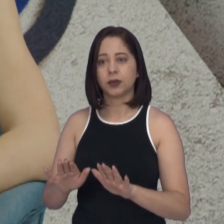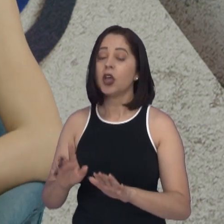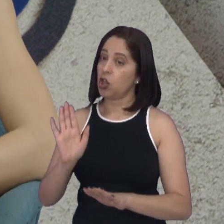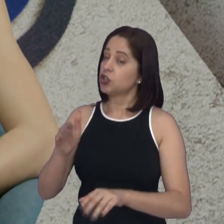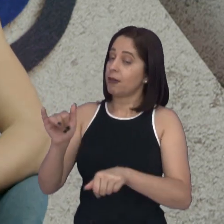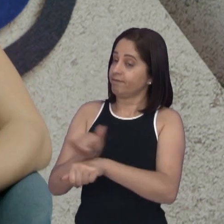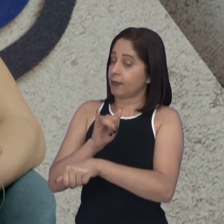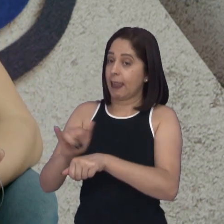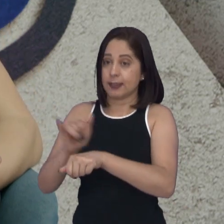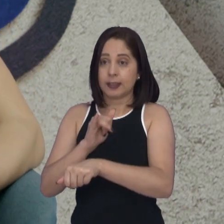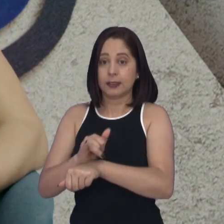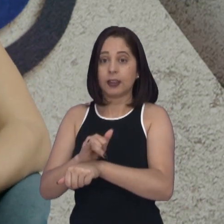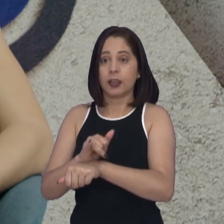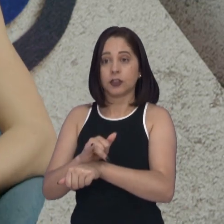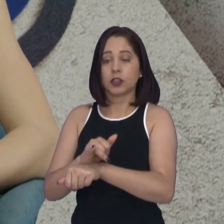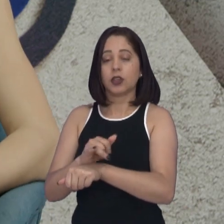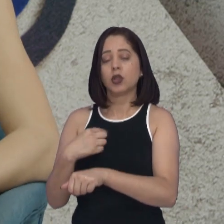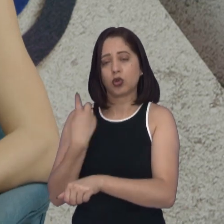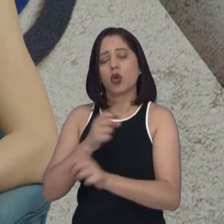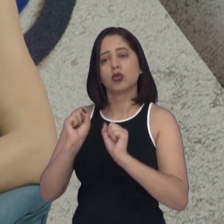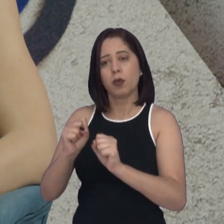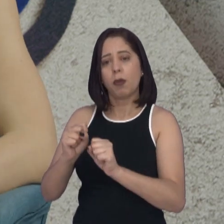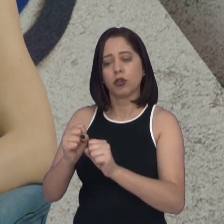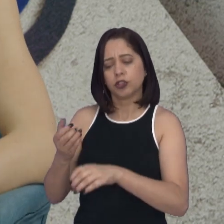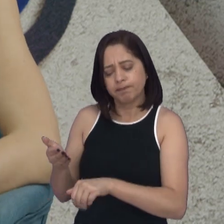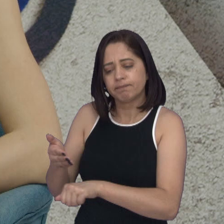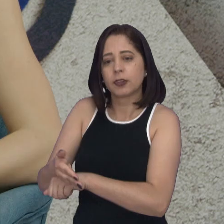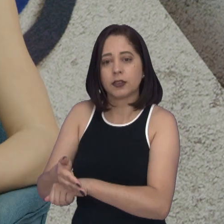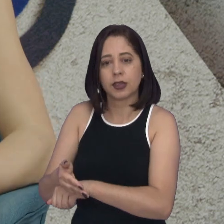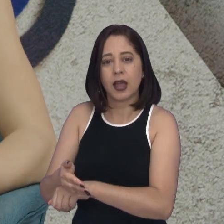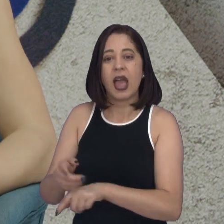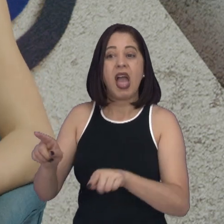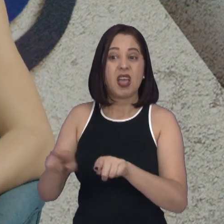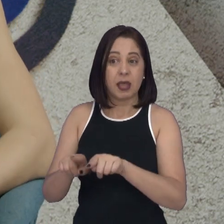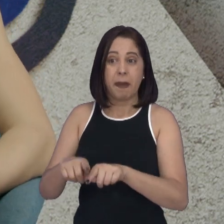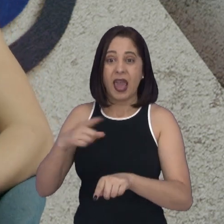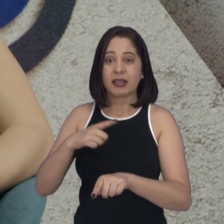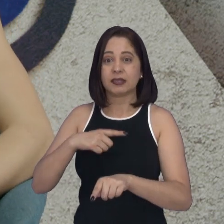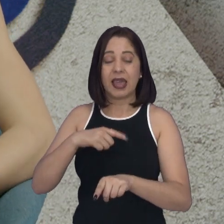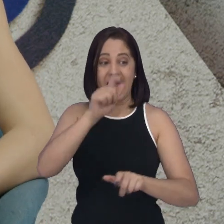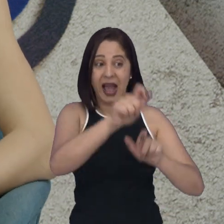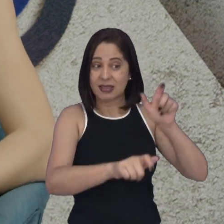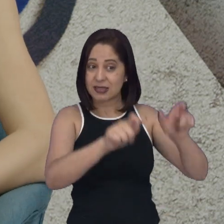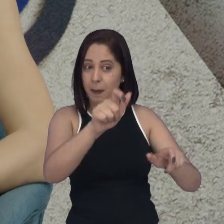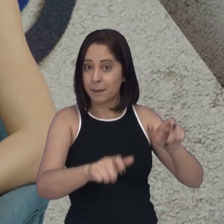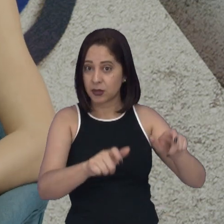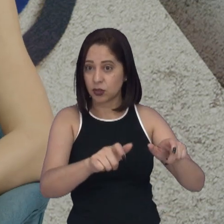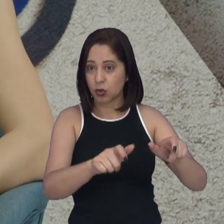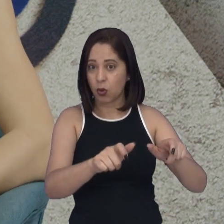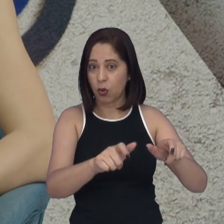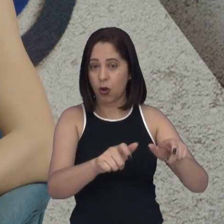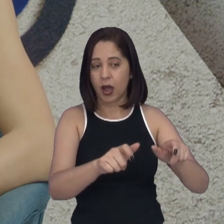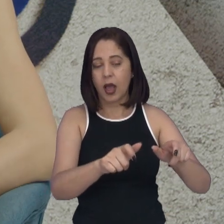alternativa que a gente pode usufruir aqui em São José. E lembrar também que existem muitos catadores que sobrevivem da coleta